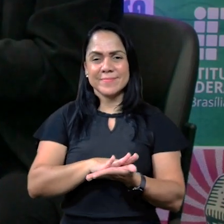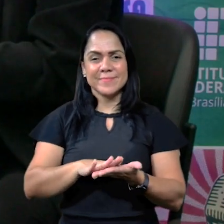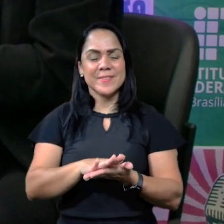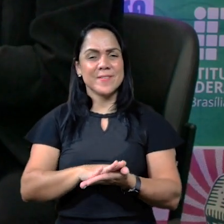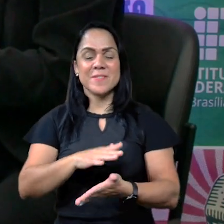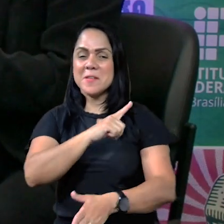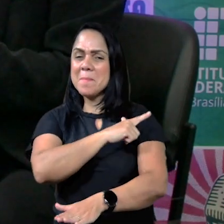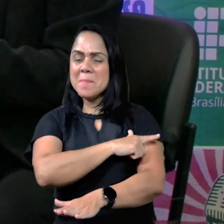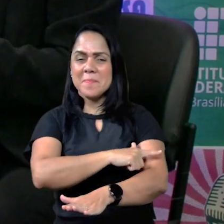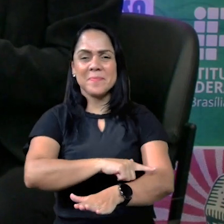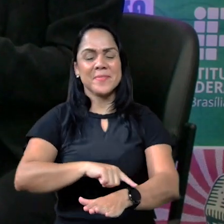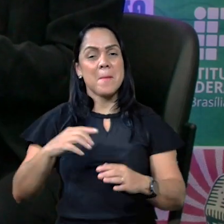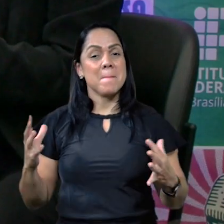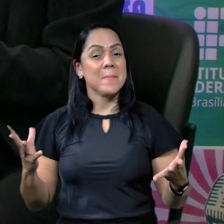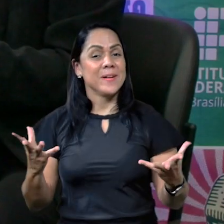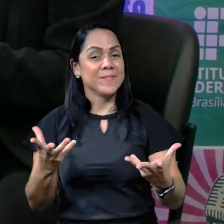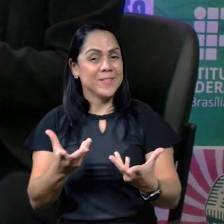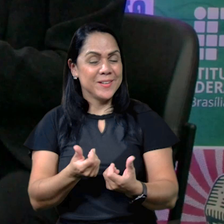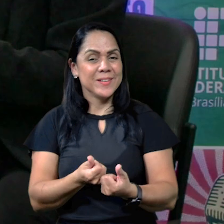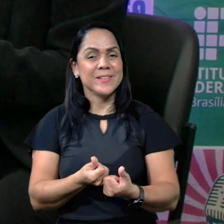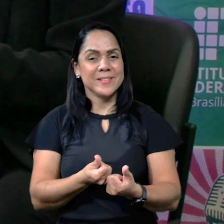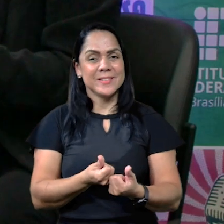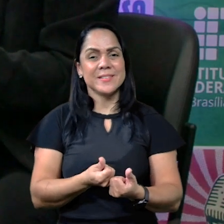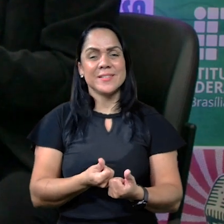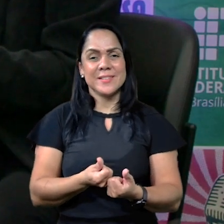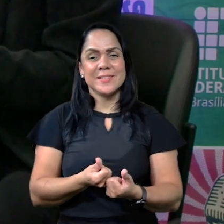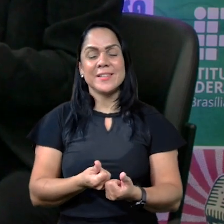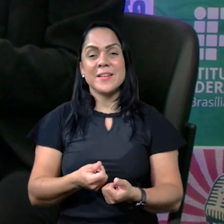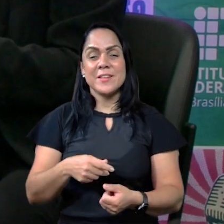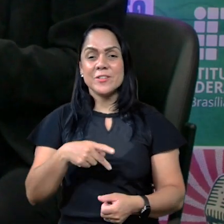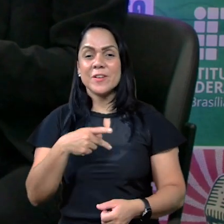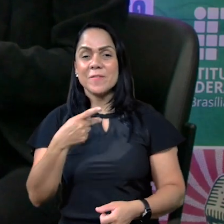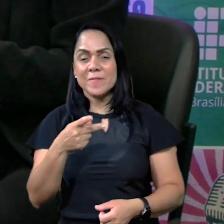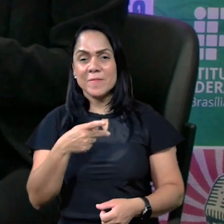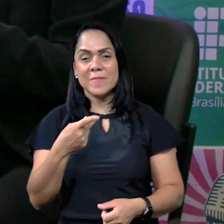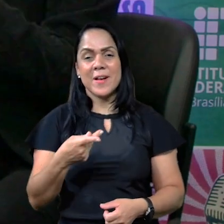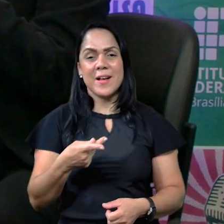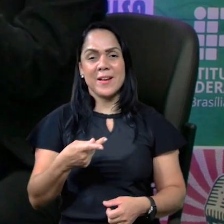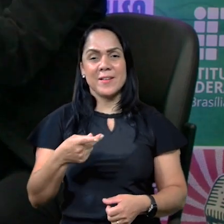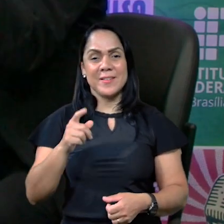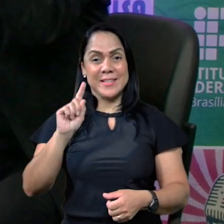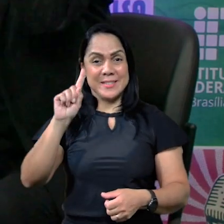muito gentil, muito maravilhosa. E já deixo aqui registrado para